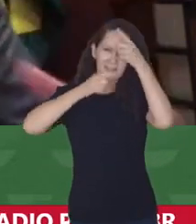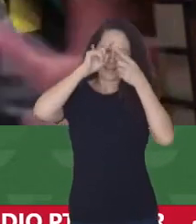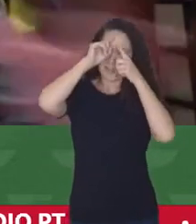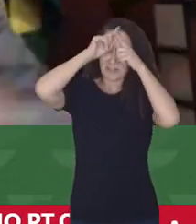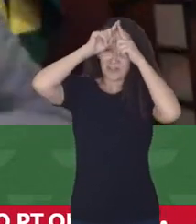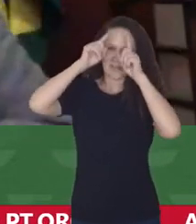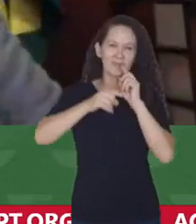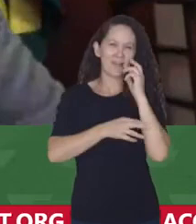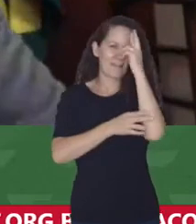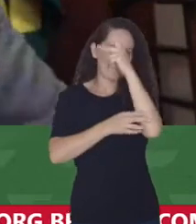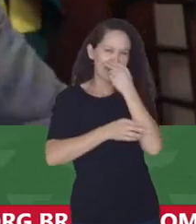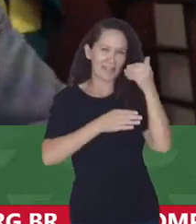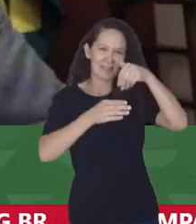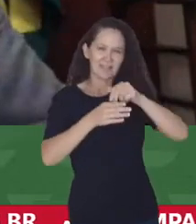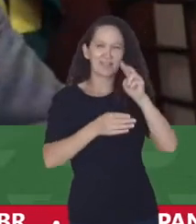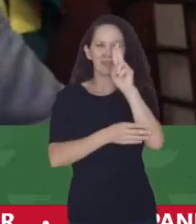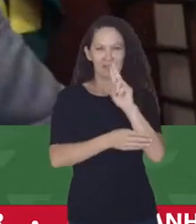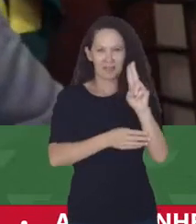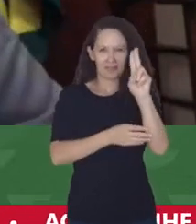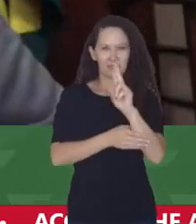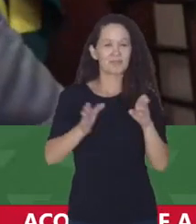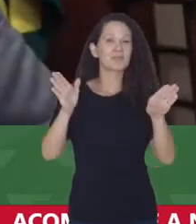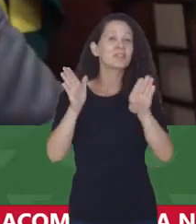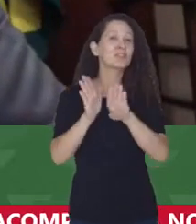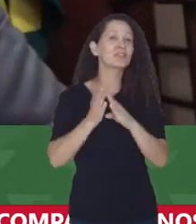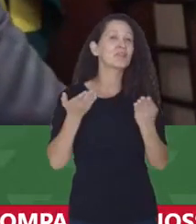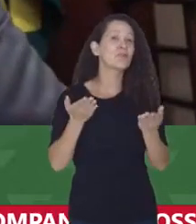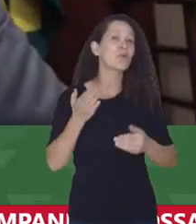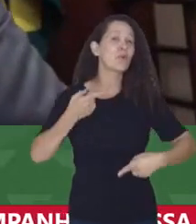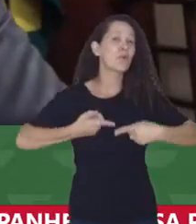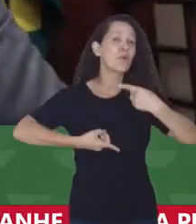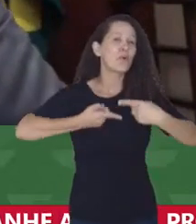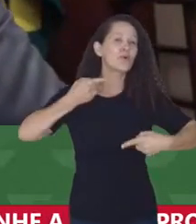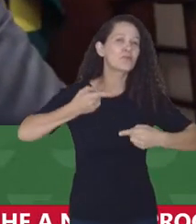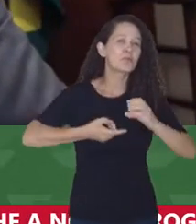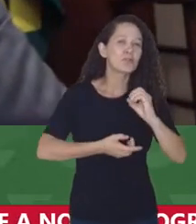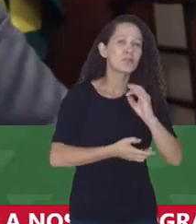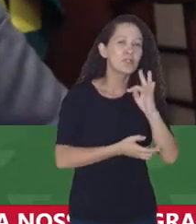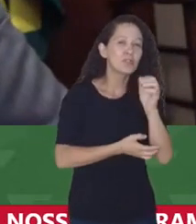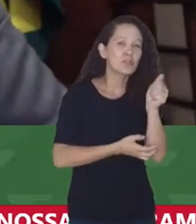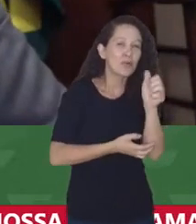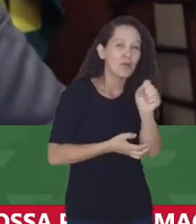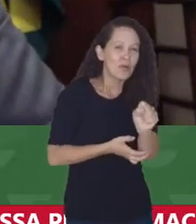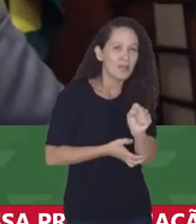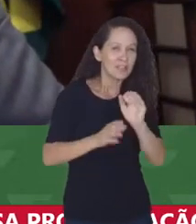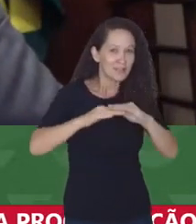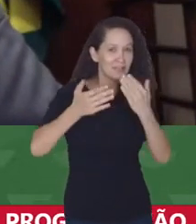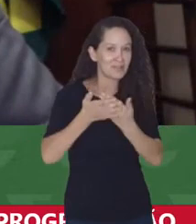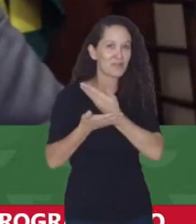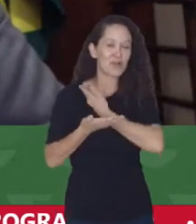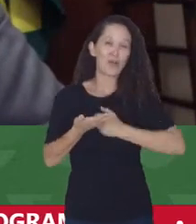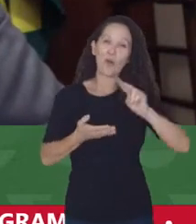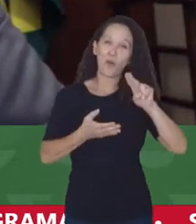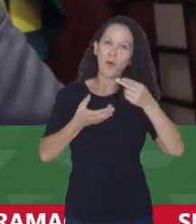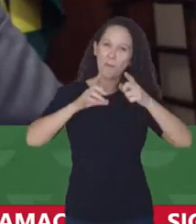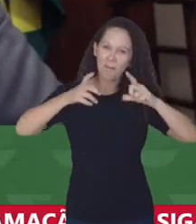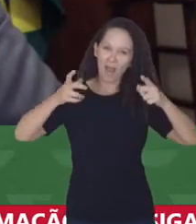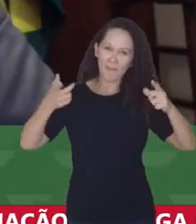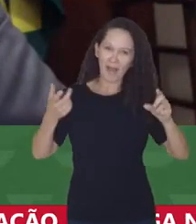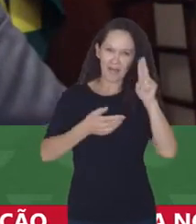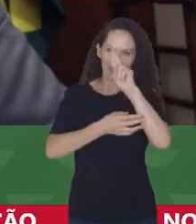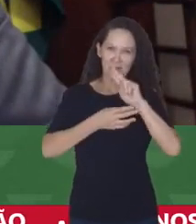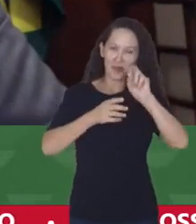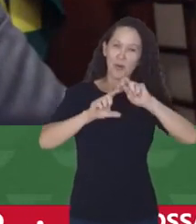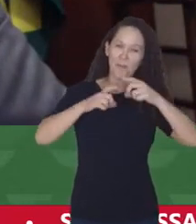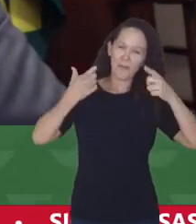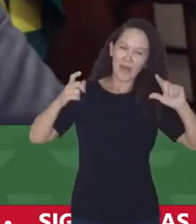diversa, das universidades que chegaram com as políticas de cotas da escola pública, ou com a expansão universitária, ou com a expansão dos